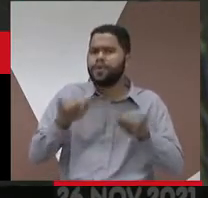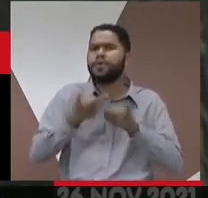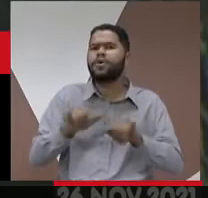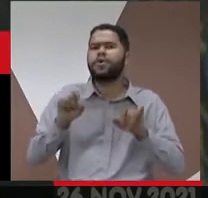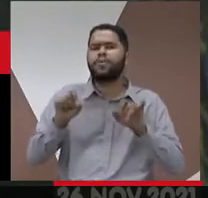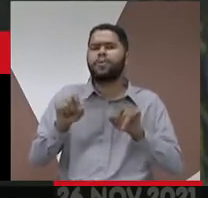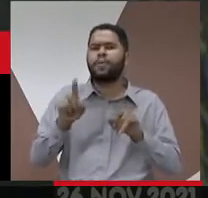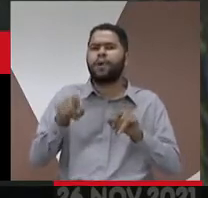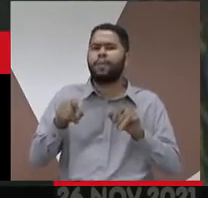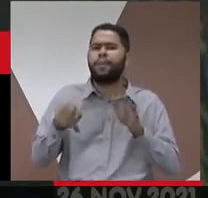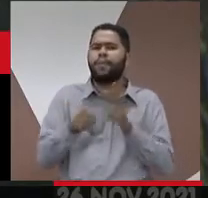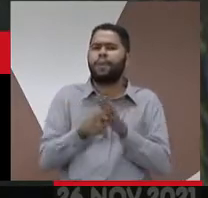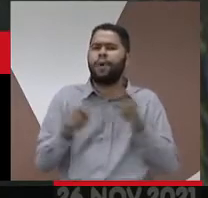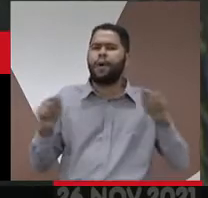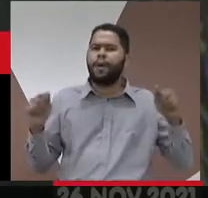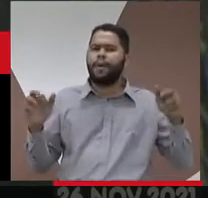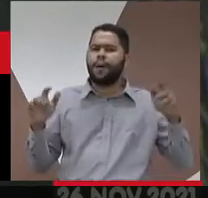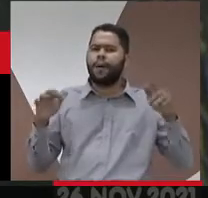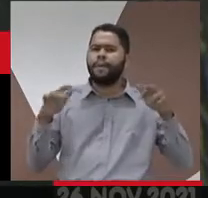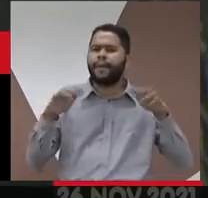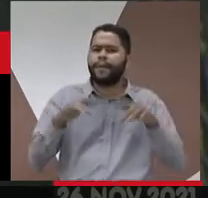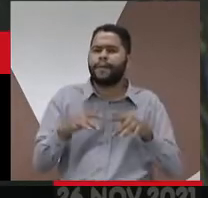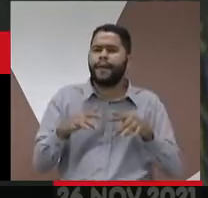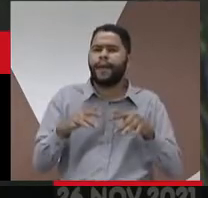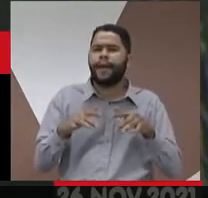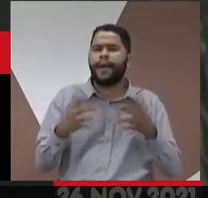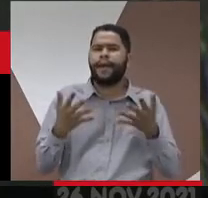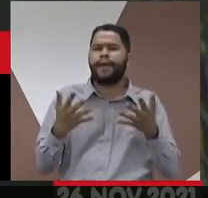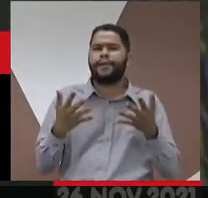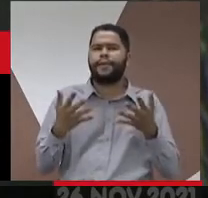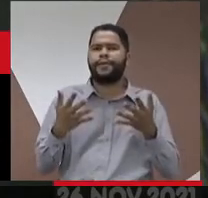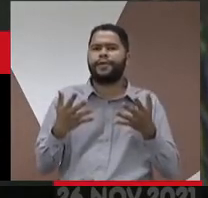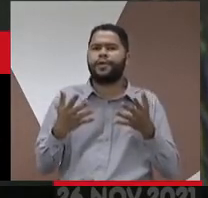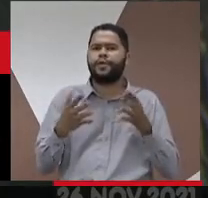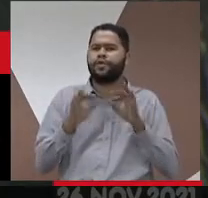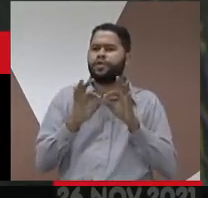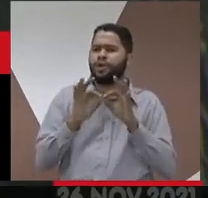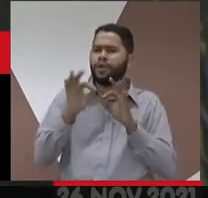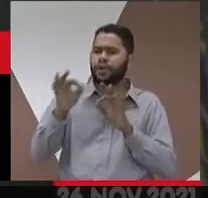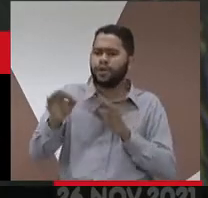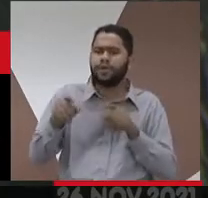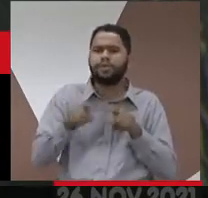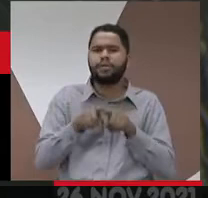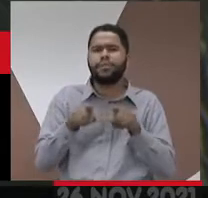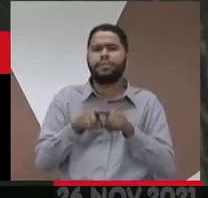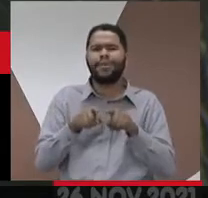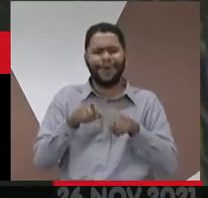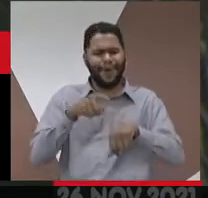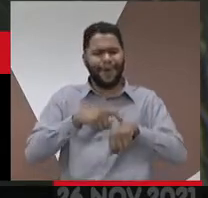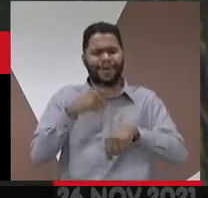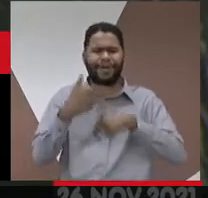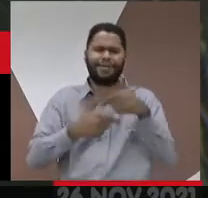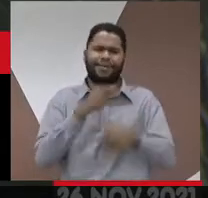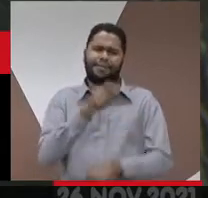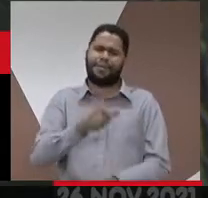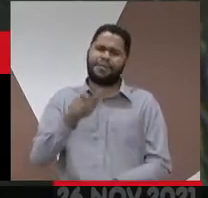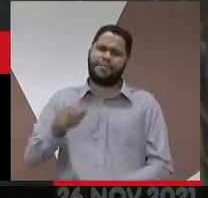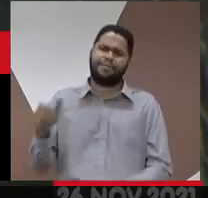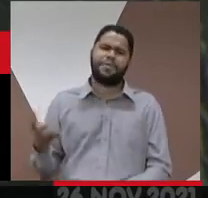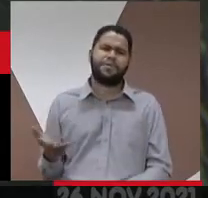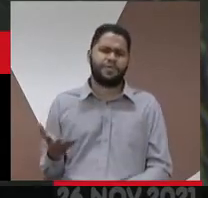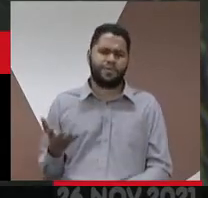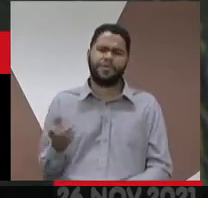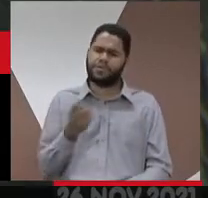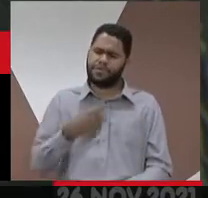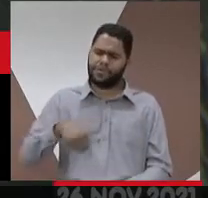lugar concentrado, distante de uma fácil locomoção, em horário de trabalho das pessoas. Porque é isso que